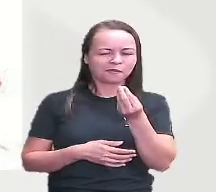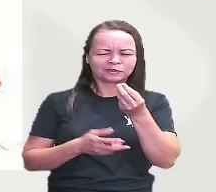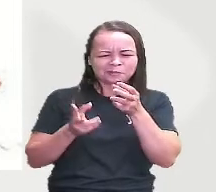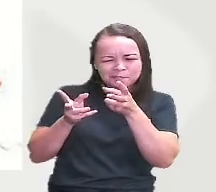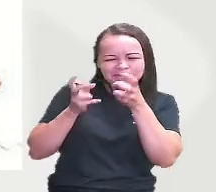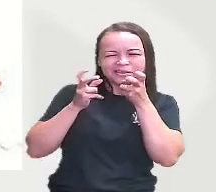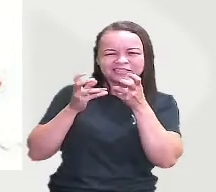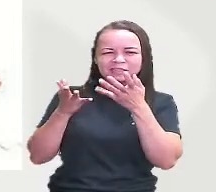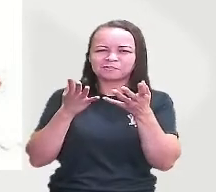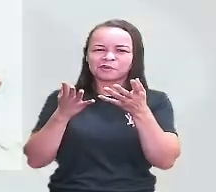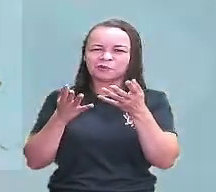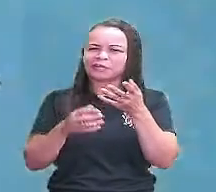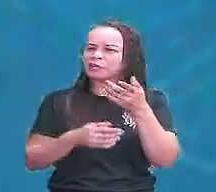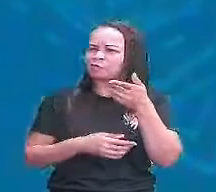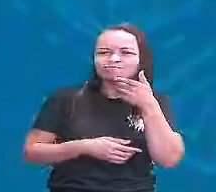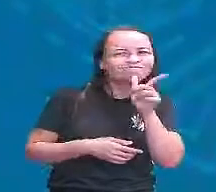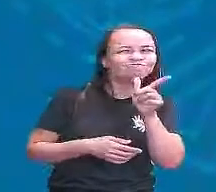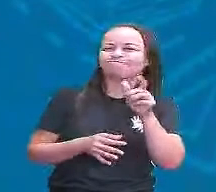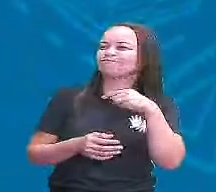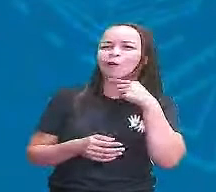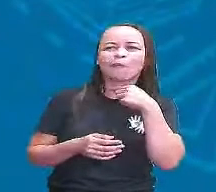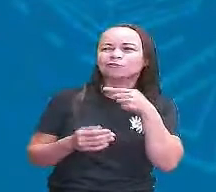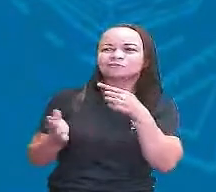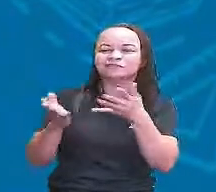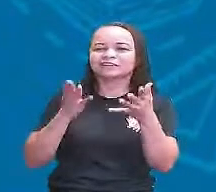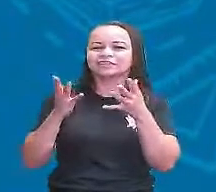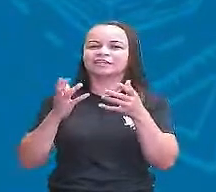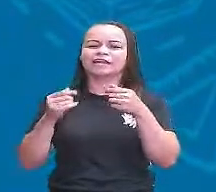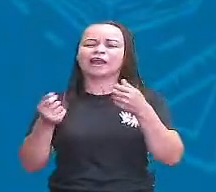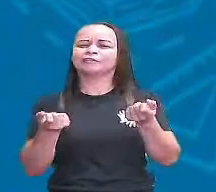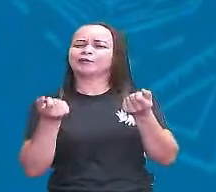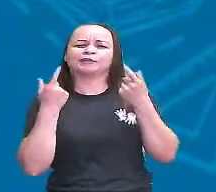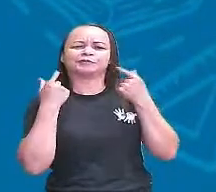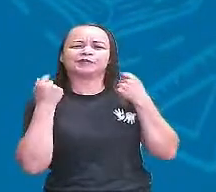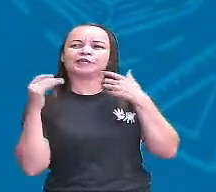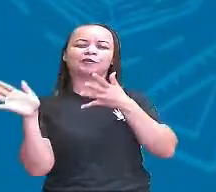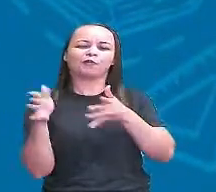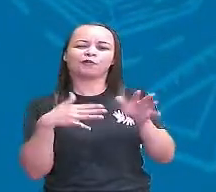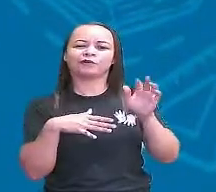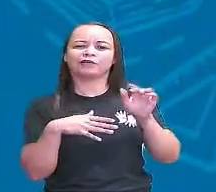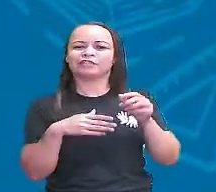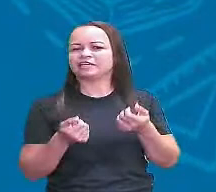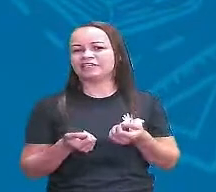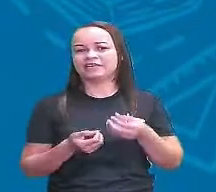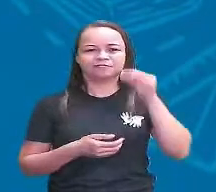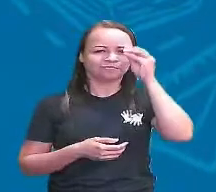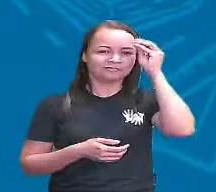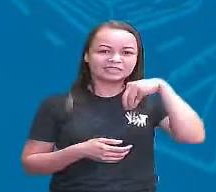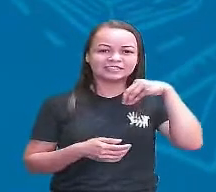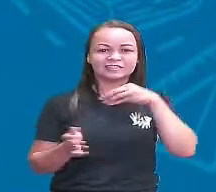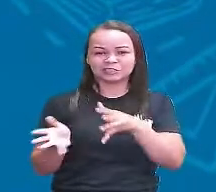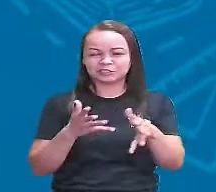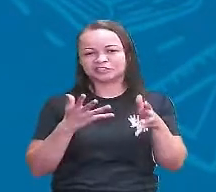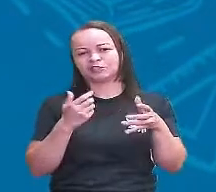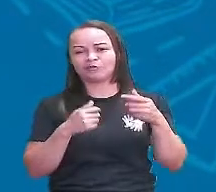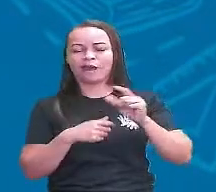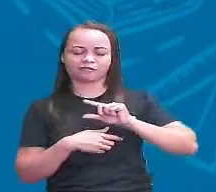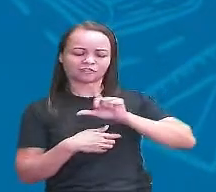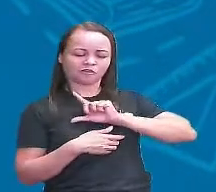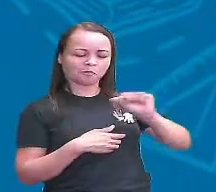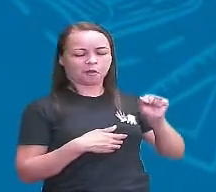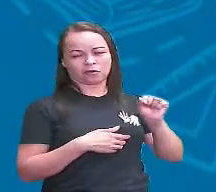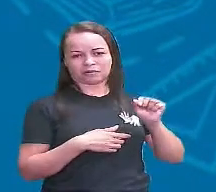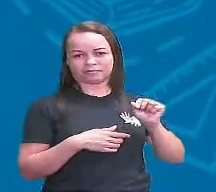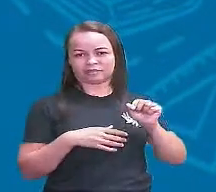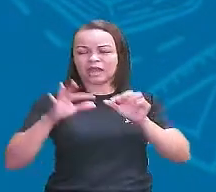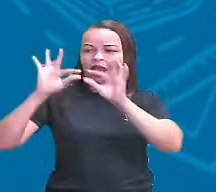conseguir, então ela fez daquilo ali pouco caso. Não deu muita importância e desistiu e disse: "Eu vou embora. Elas não